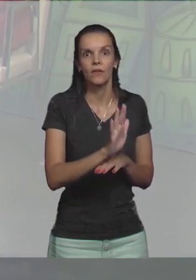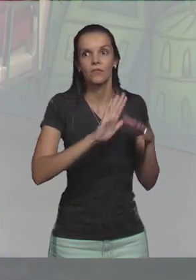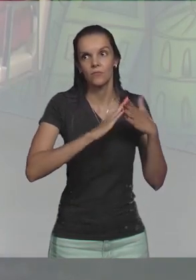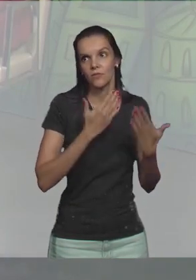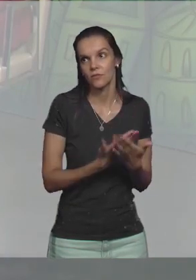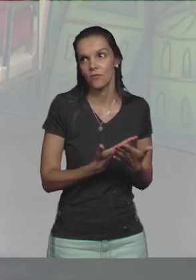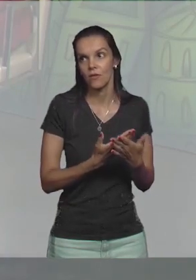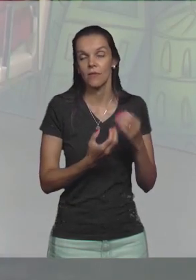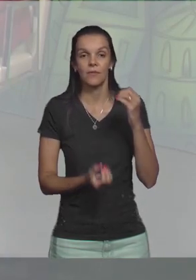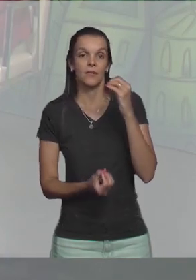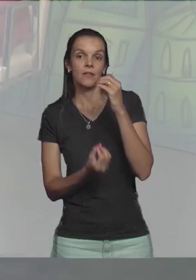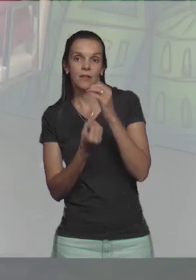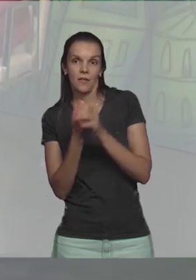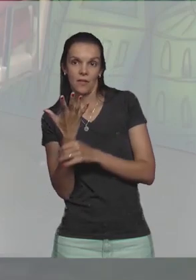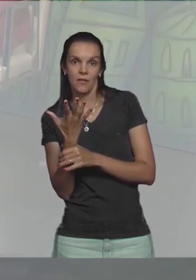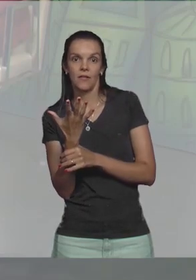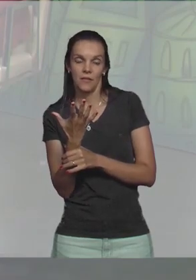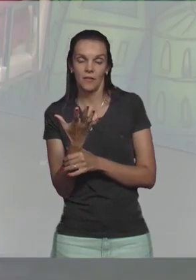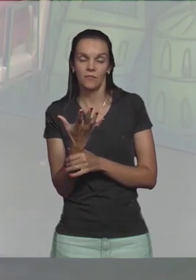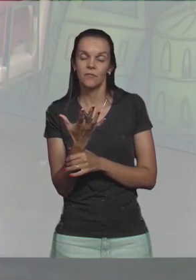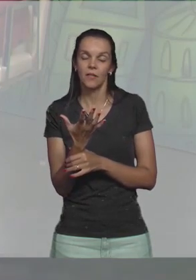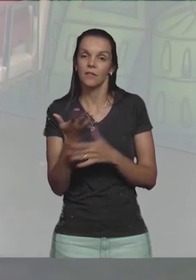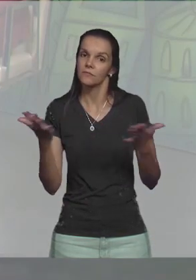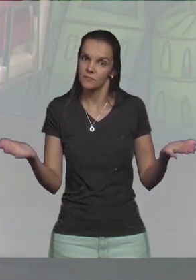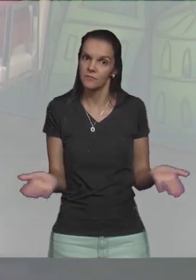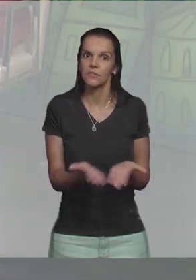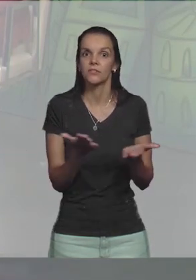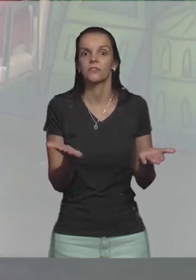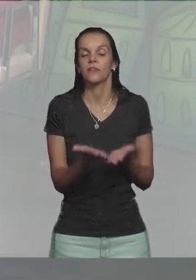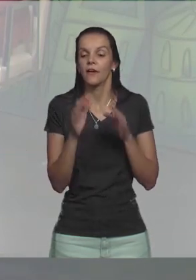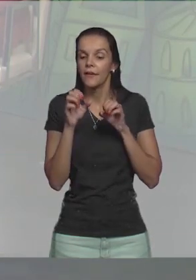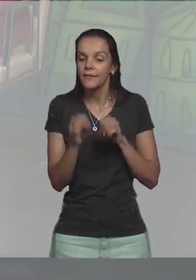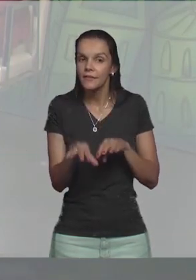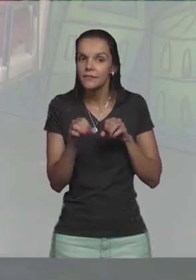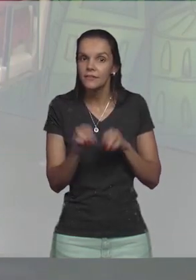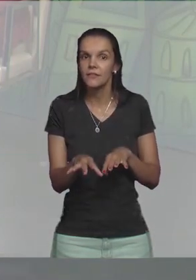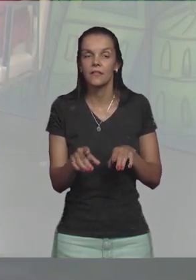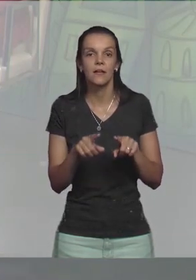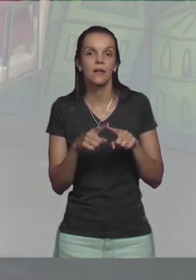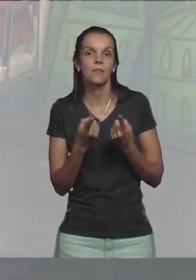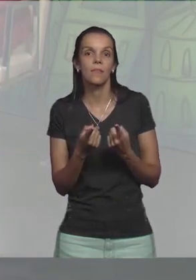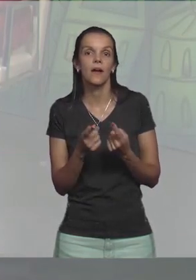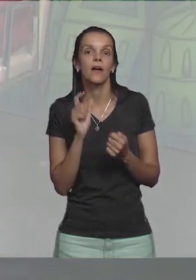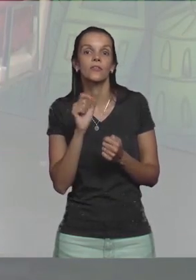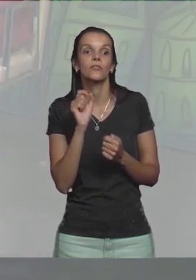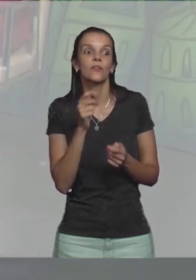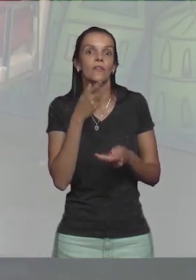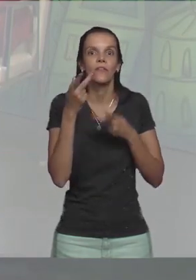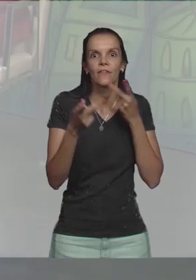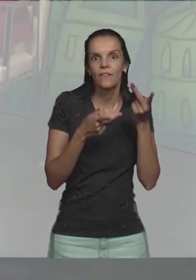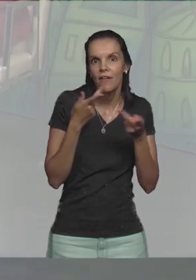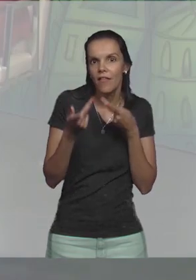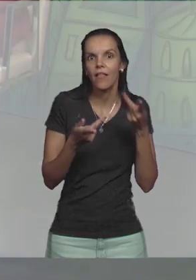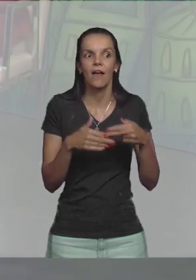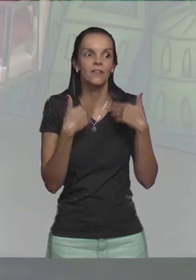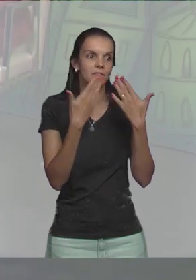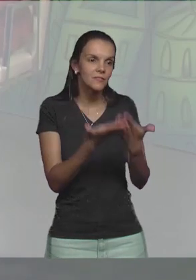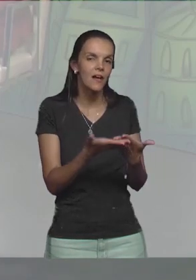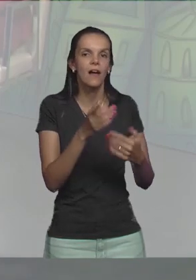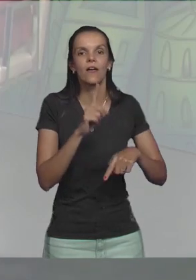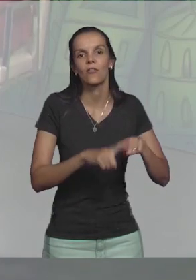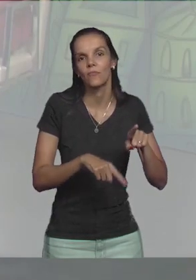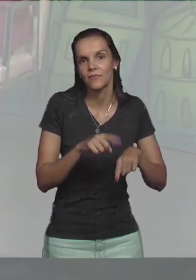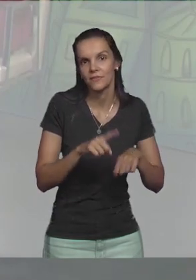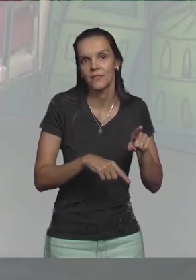uma lei com uma ideia de incentivo, né, de ensinar, mas o que foi dito para esses professores? Que material foi dado